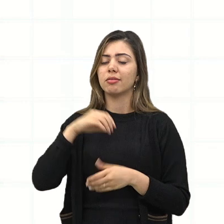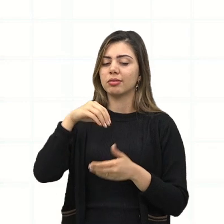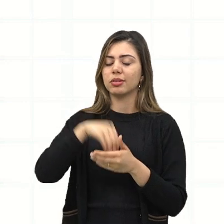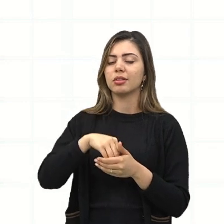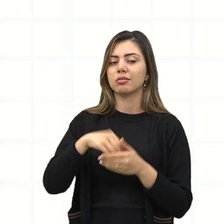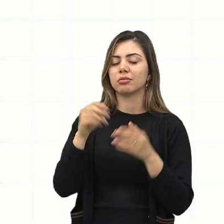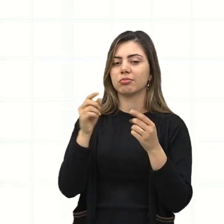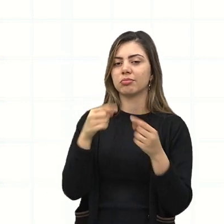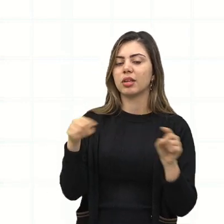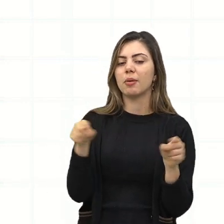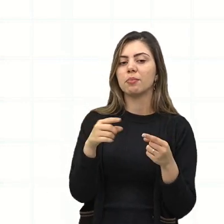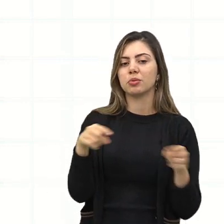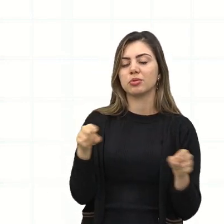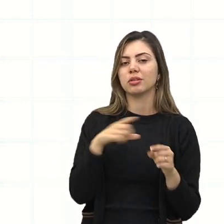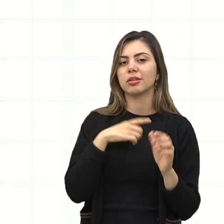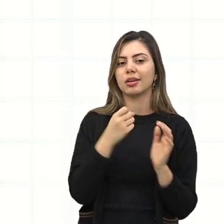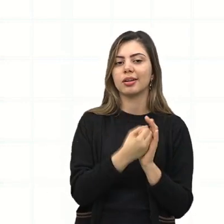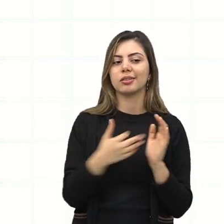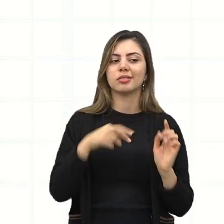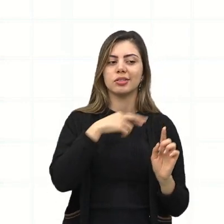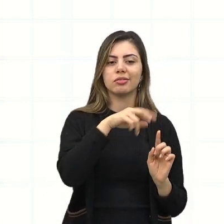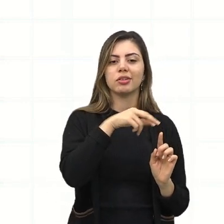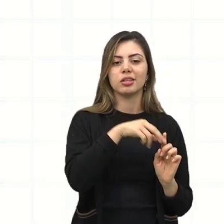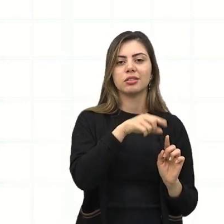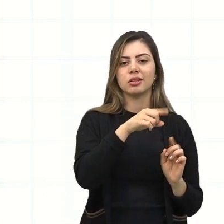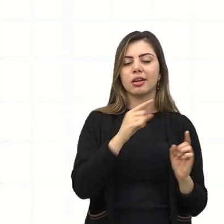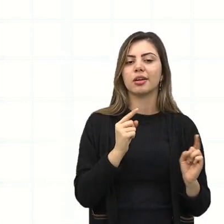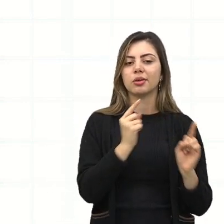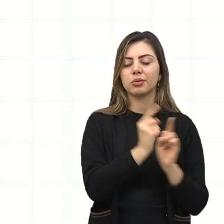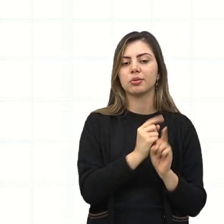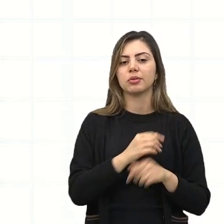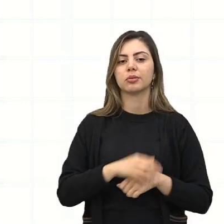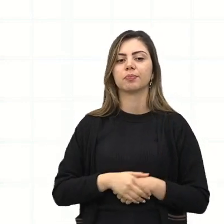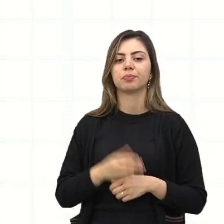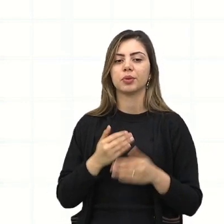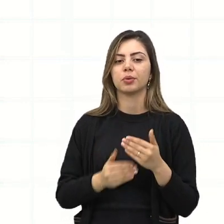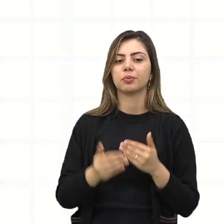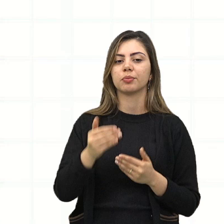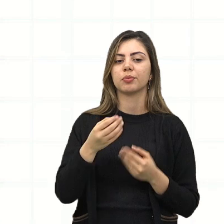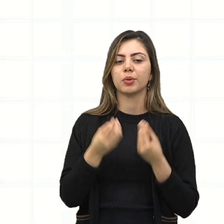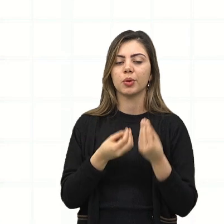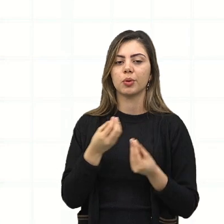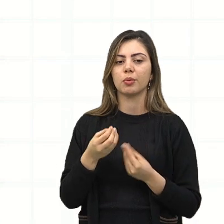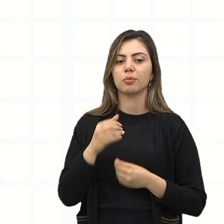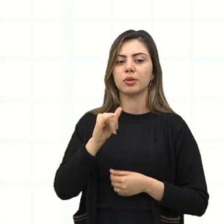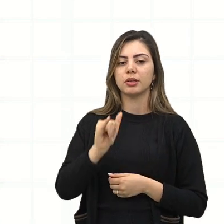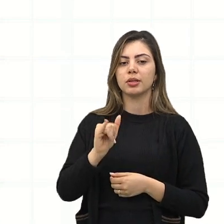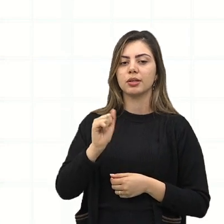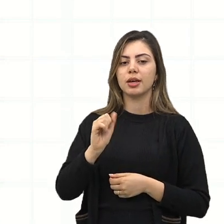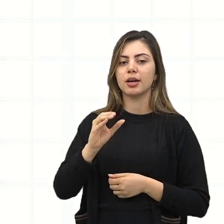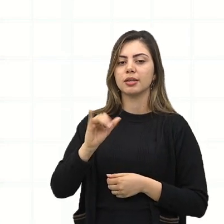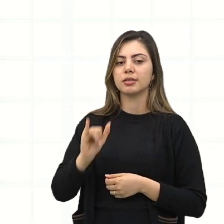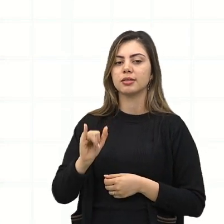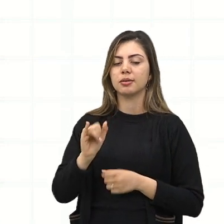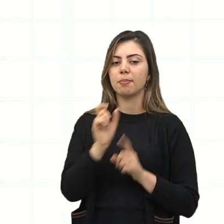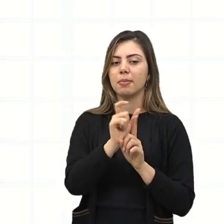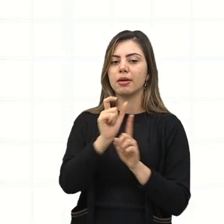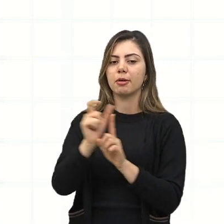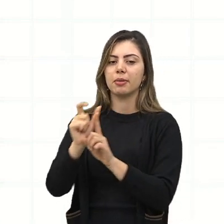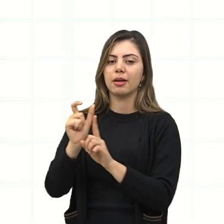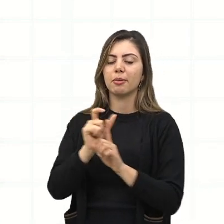justamente esses elementos, que começa aqui com Iaci, Uaruá, Ei, Ei,